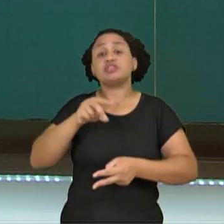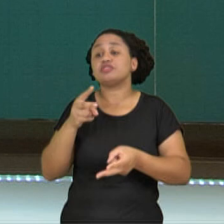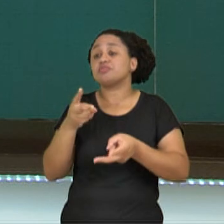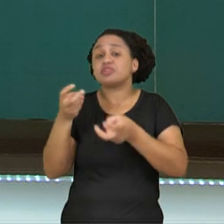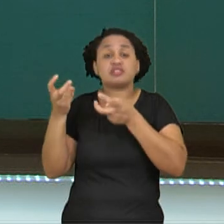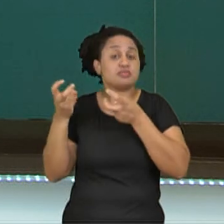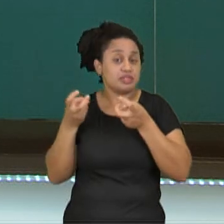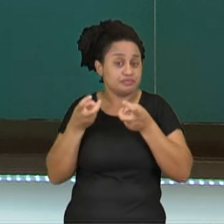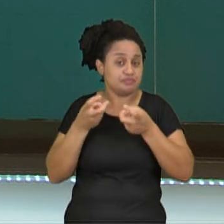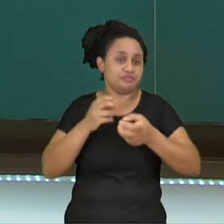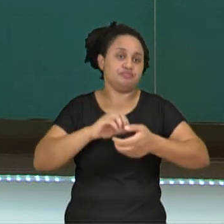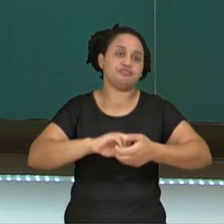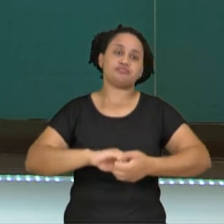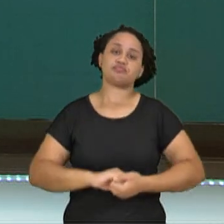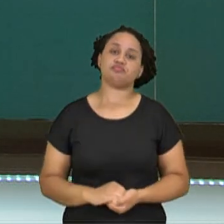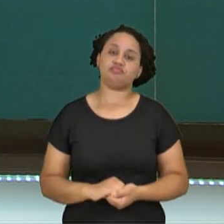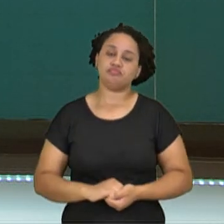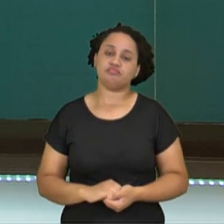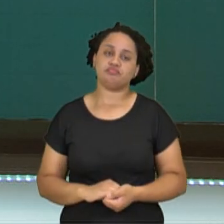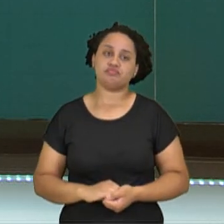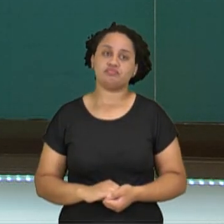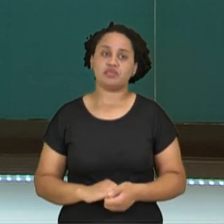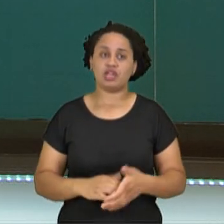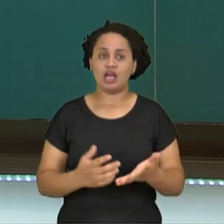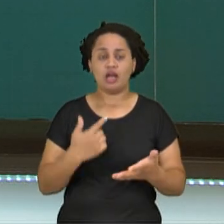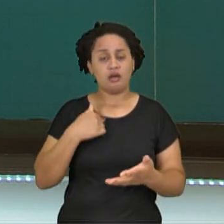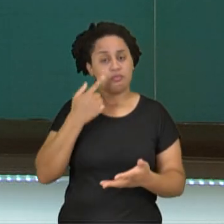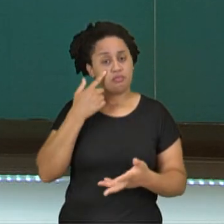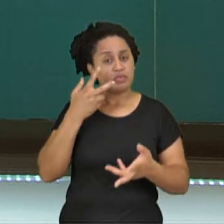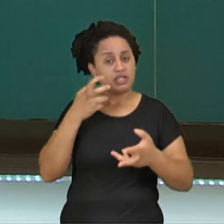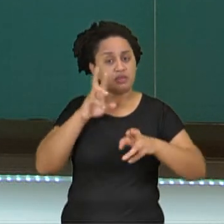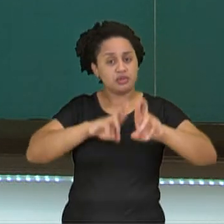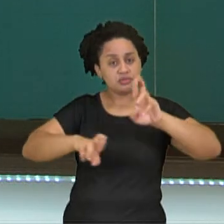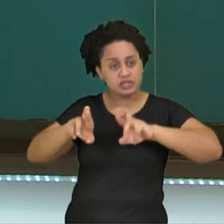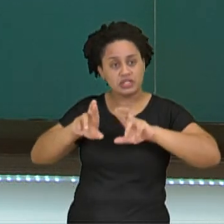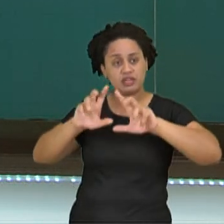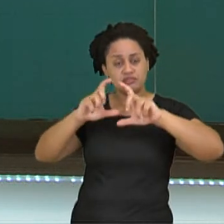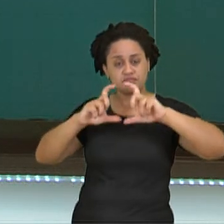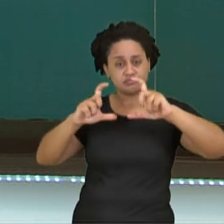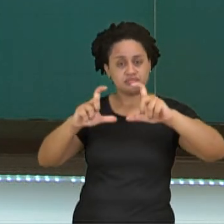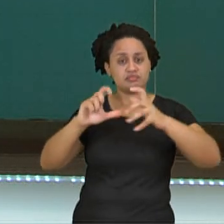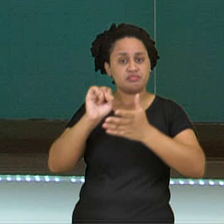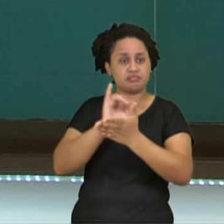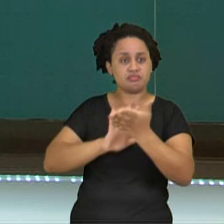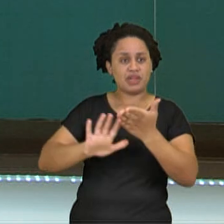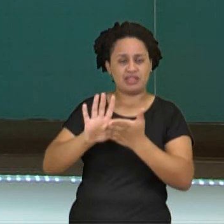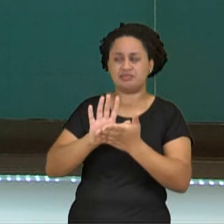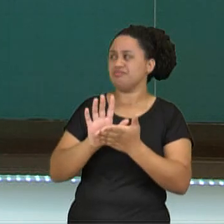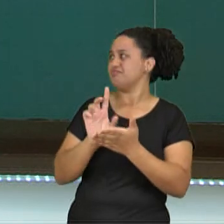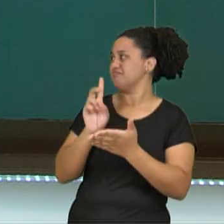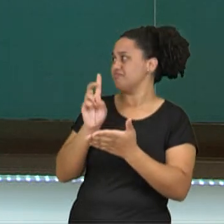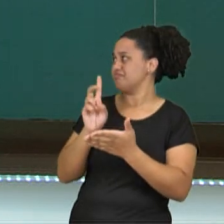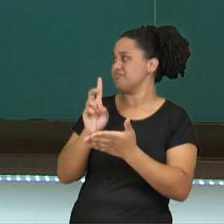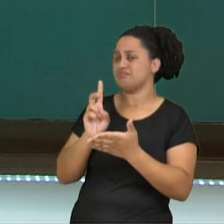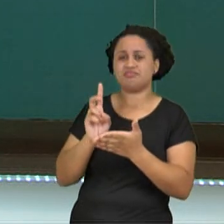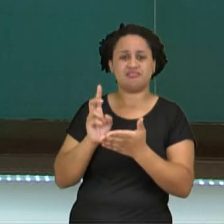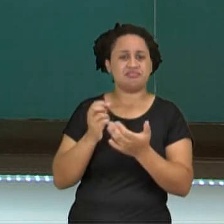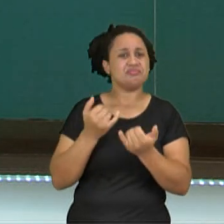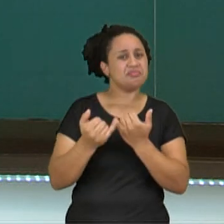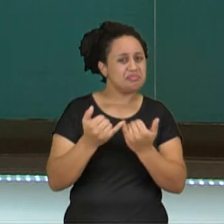essas mudanças. Vamos observar essa imagem? Essa imagem parece até coisa de filme, né?